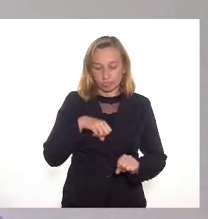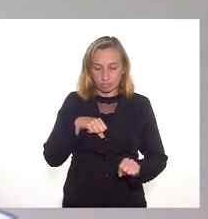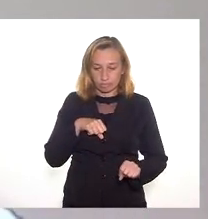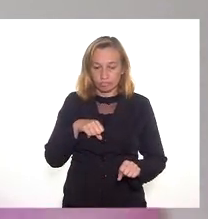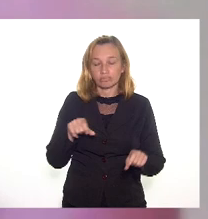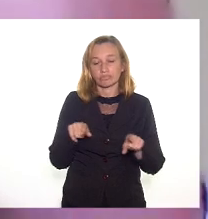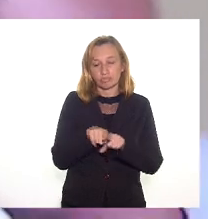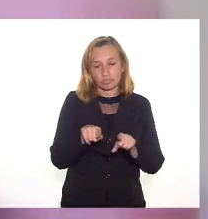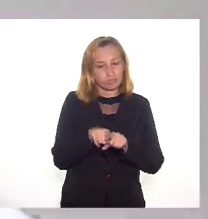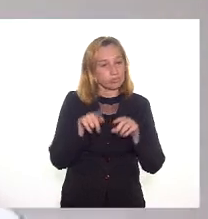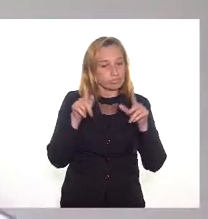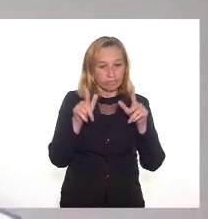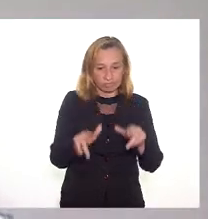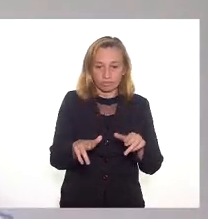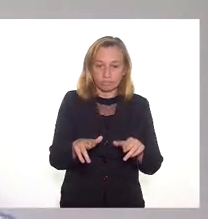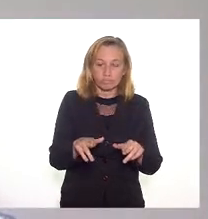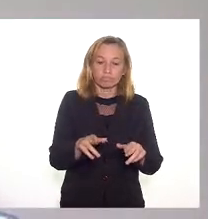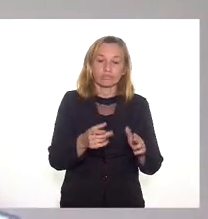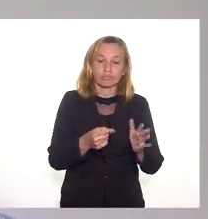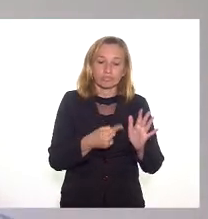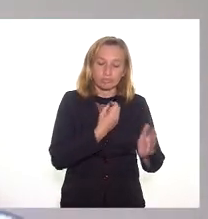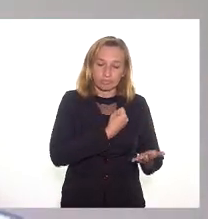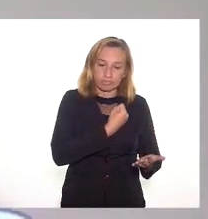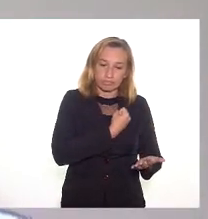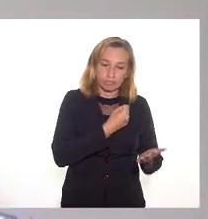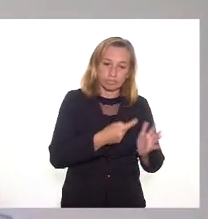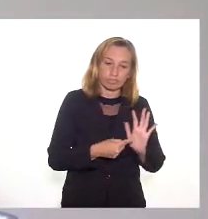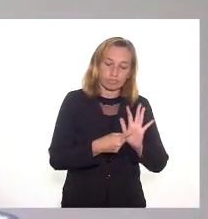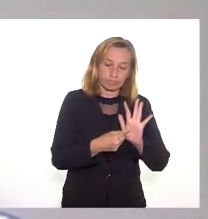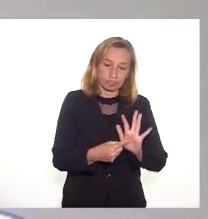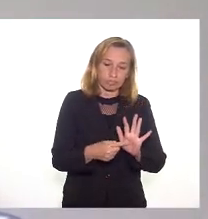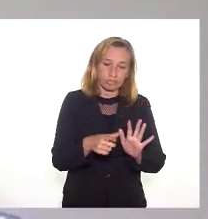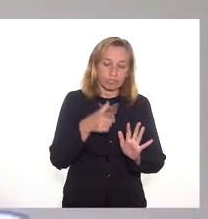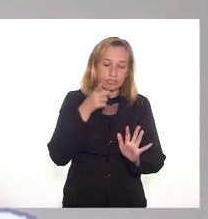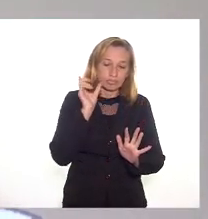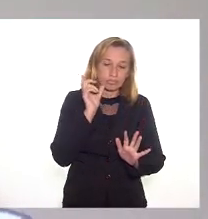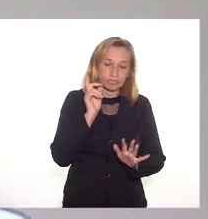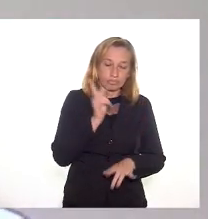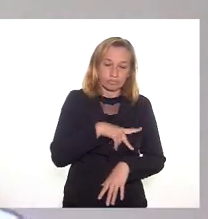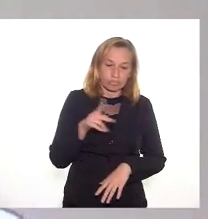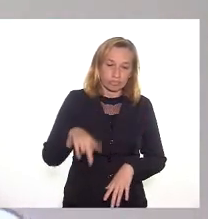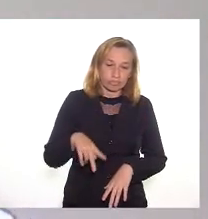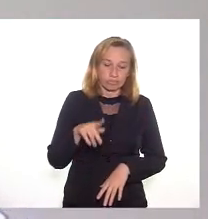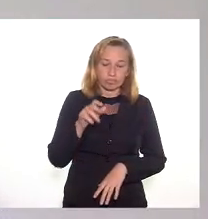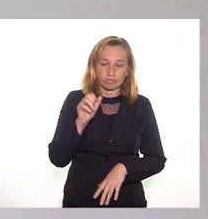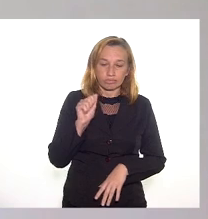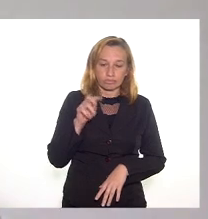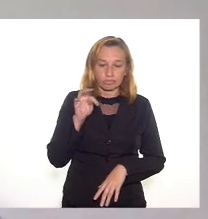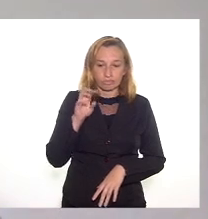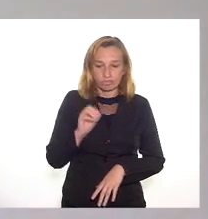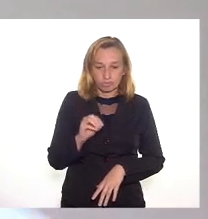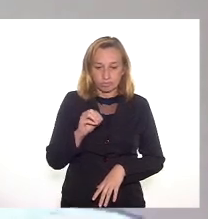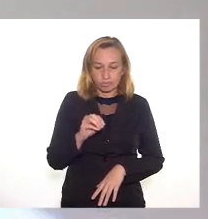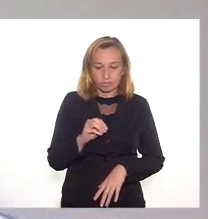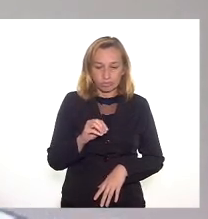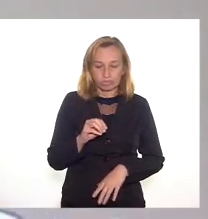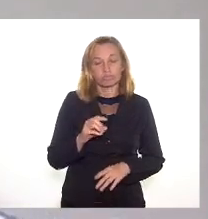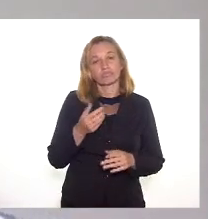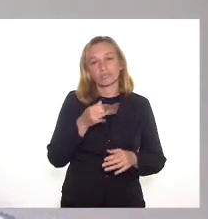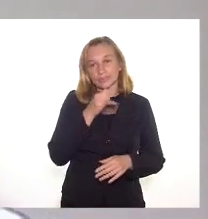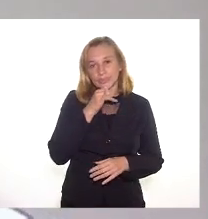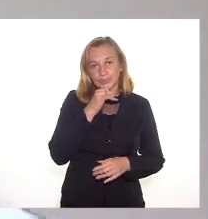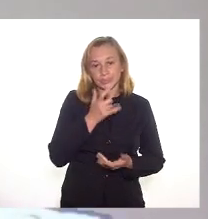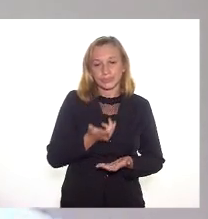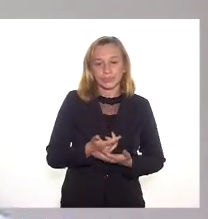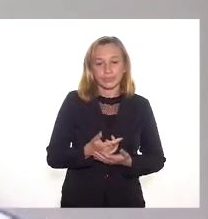análoga dados que me foram fornecidos ontem pelo reitor professor Antônio Cláudio da Nóbrega dão conta por exemplo